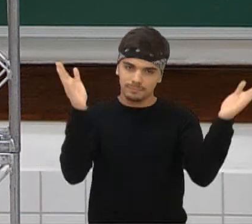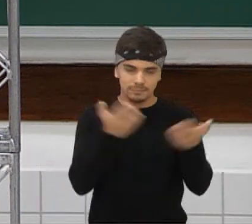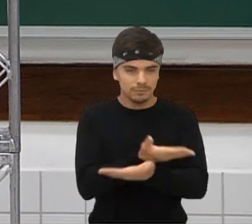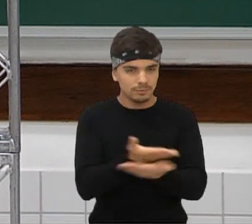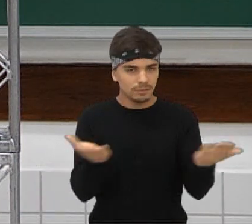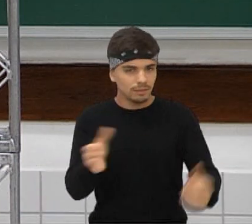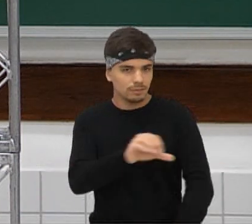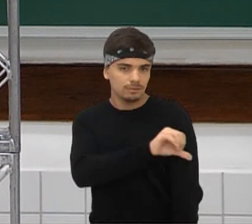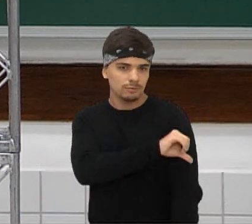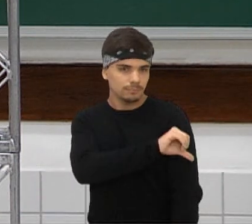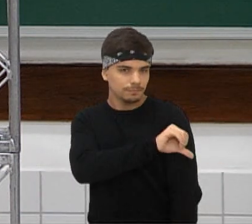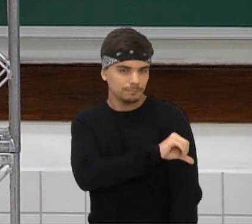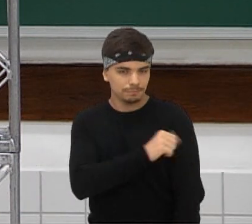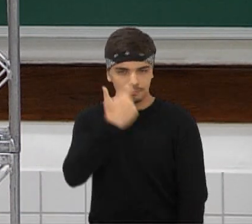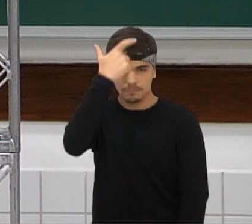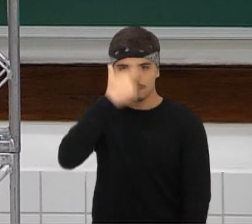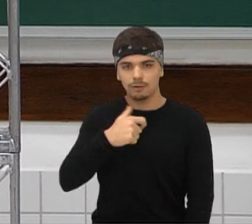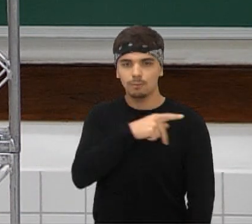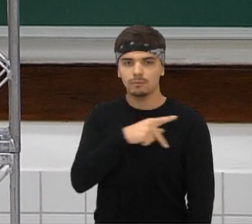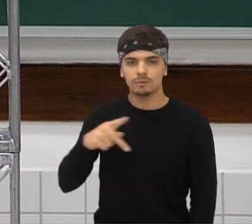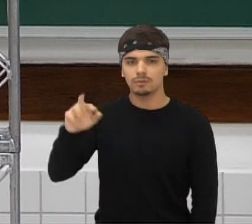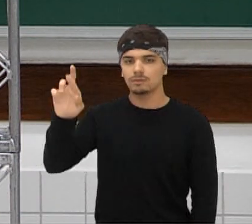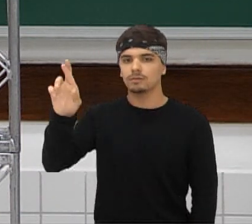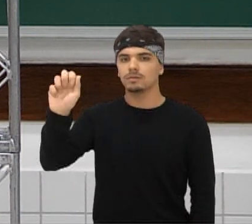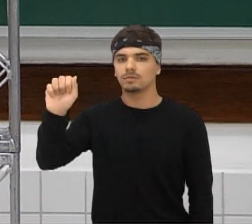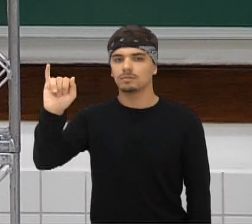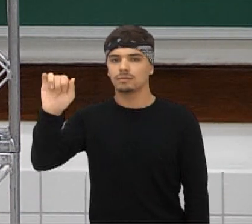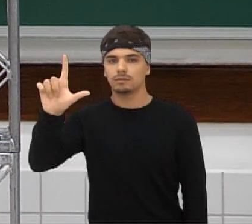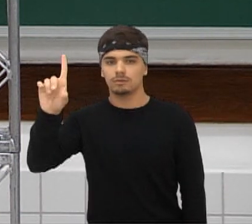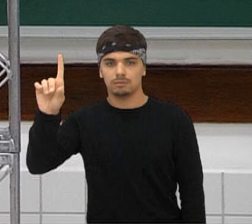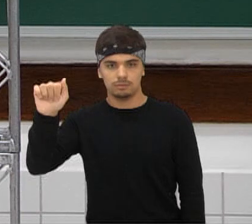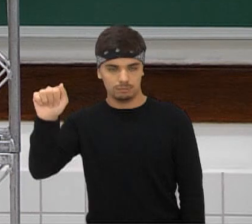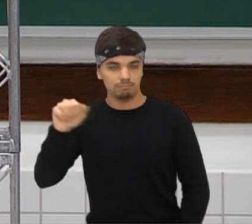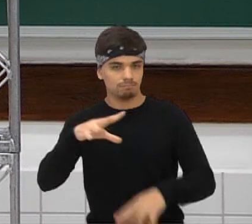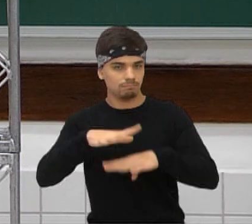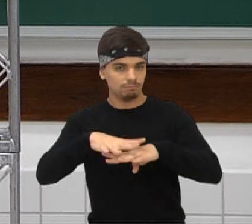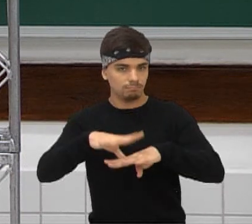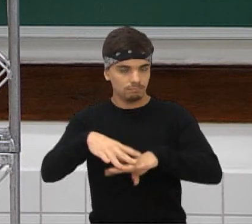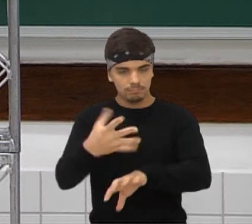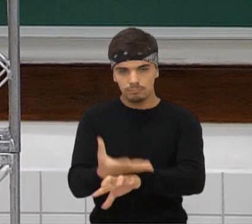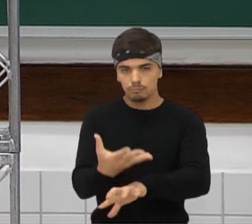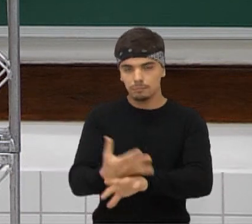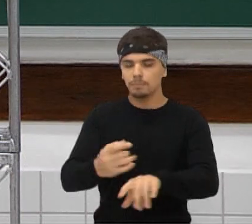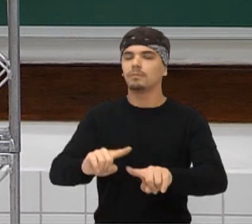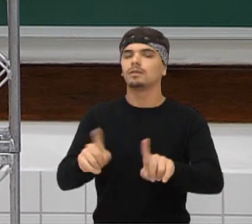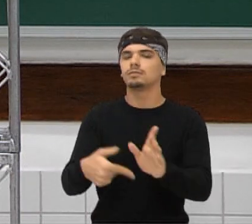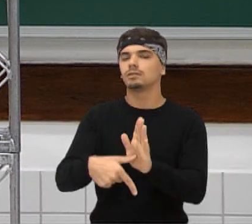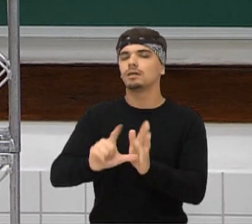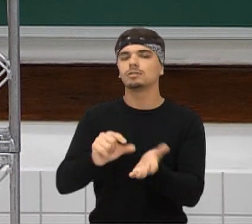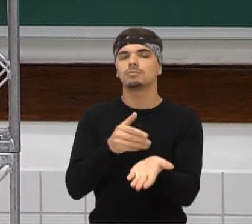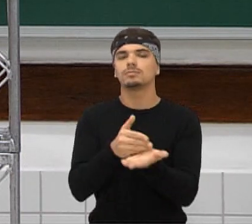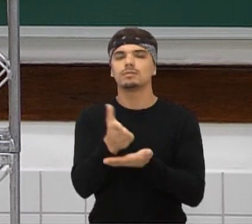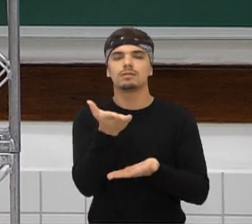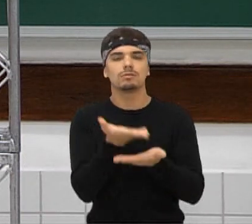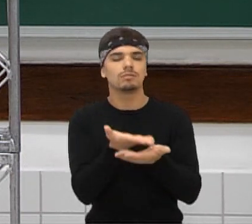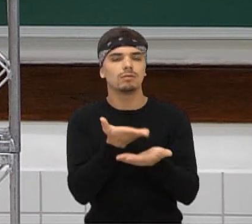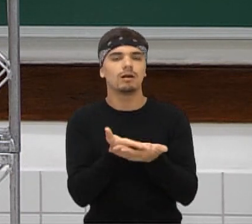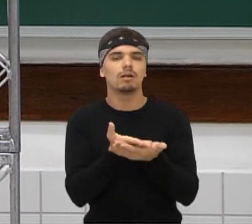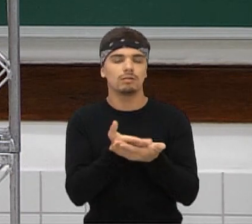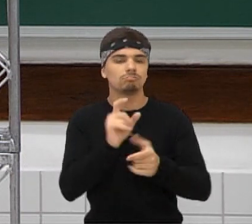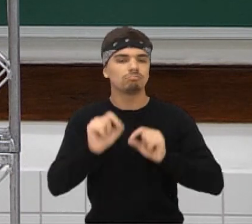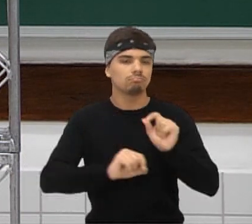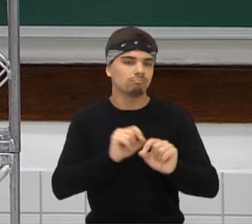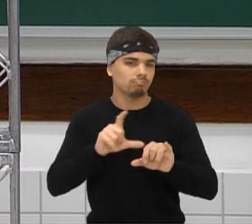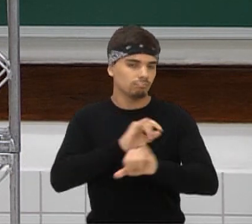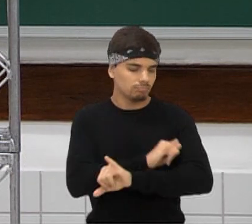pessoal do 9º ano, eu sou a professora Railda, de Matemática. Antes de nós darmos início à nossa aula de hoje, eu vou